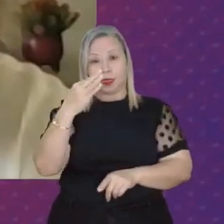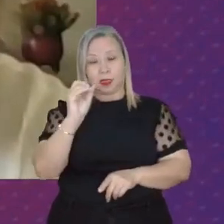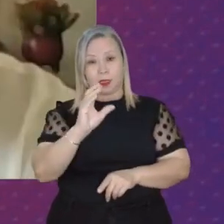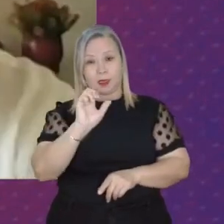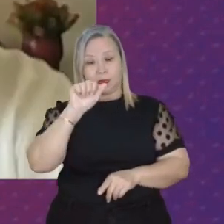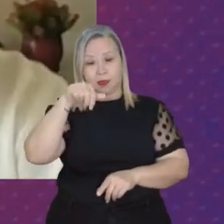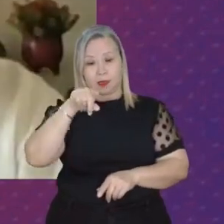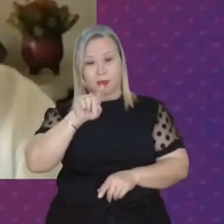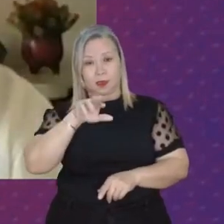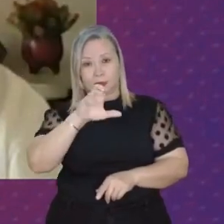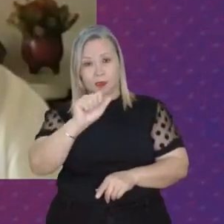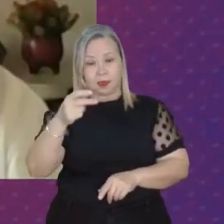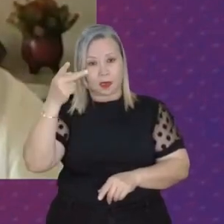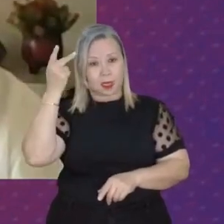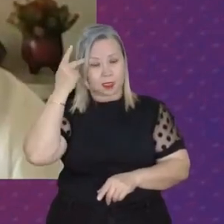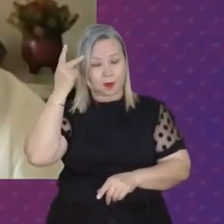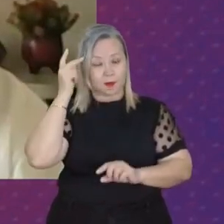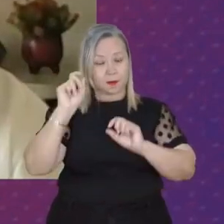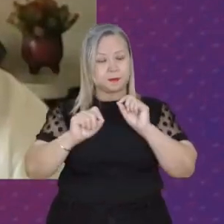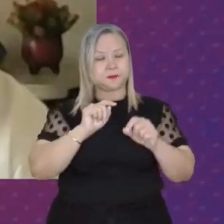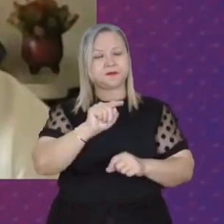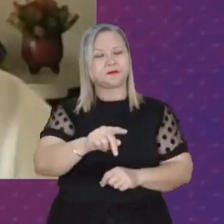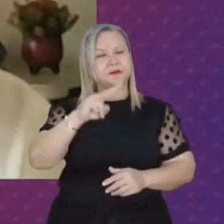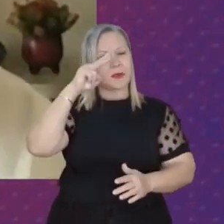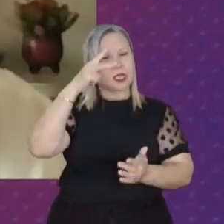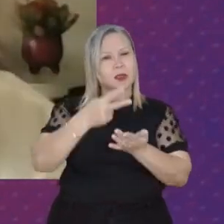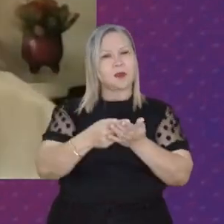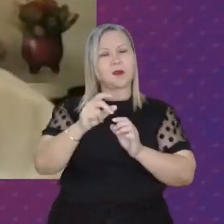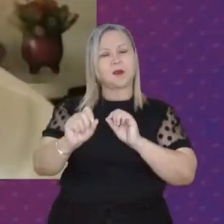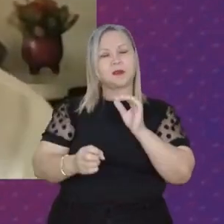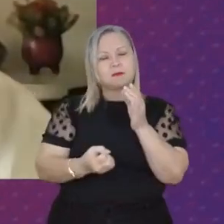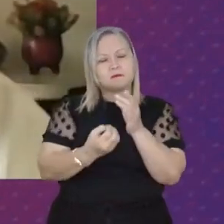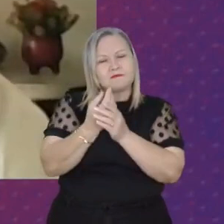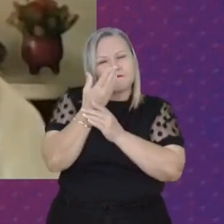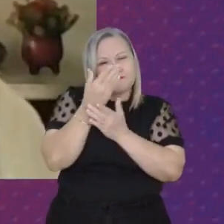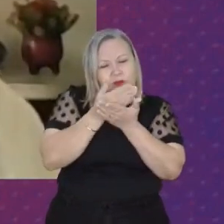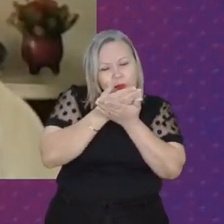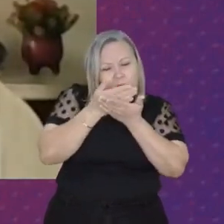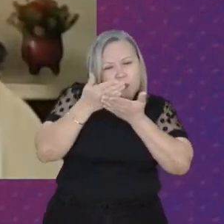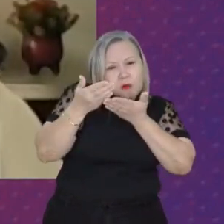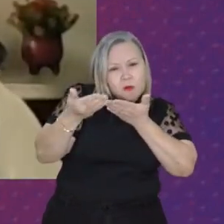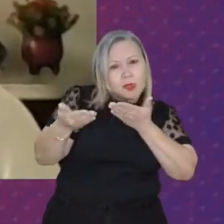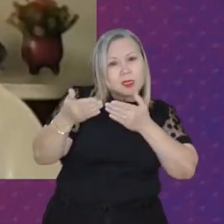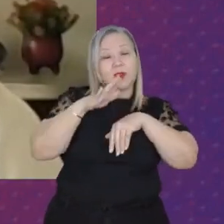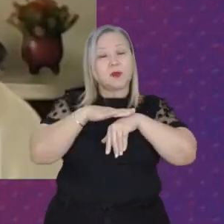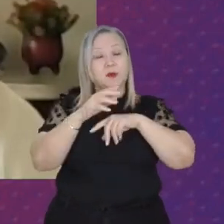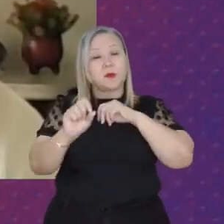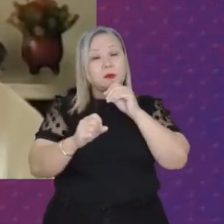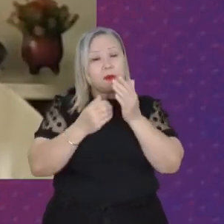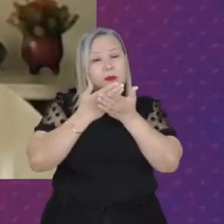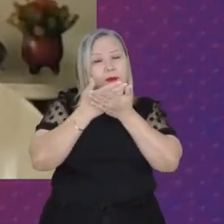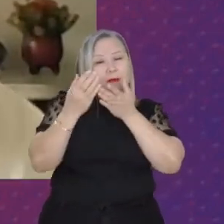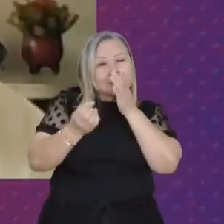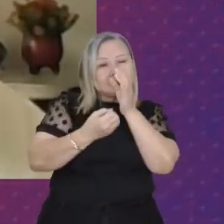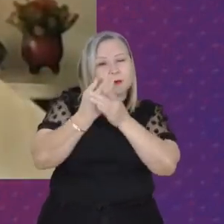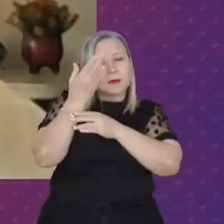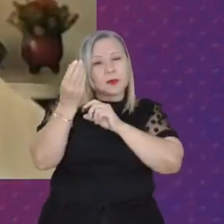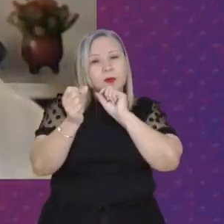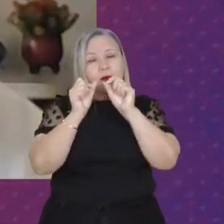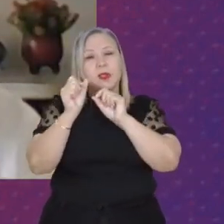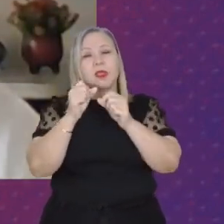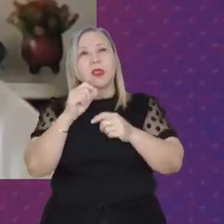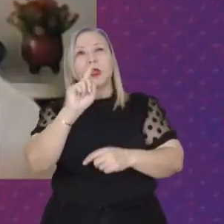eu considero que está o nascedouro, o momento em que nasce o que veio a